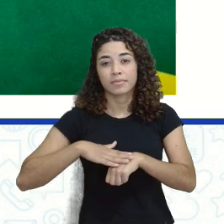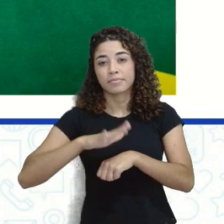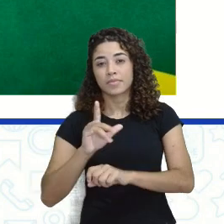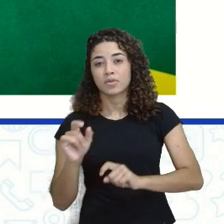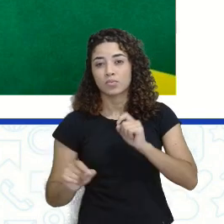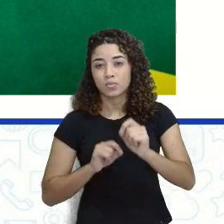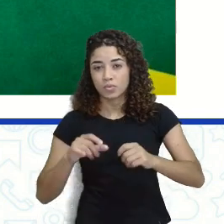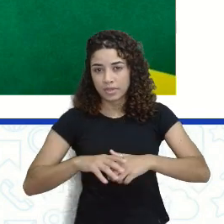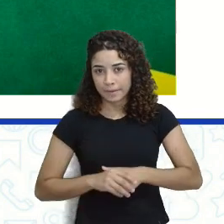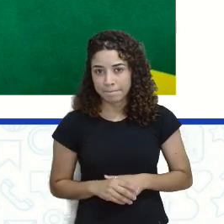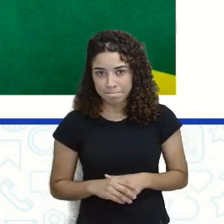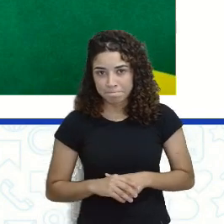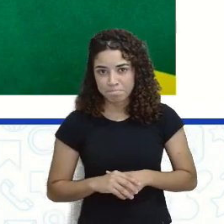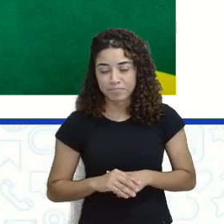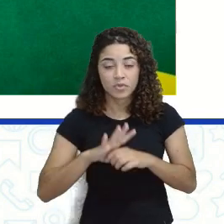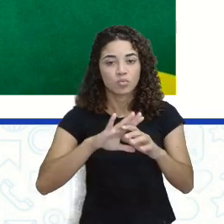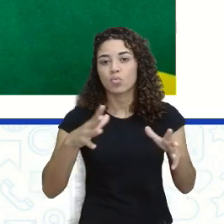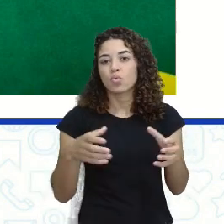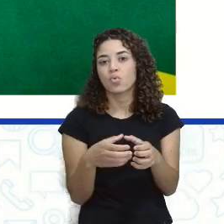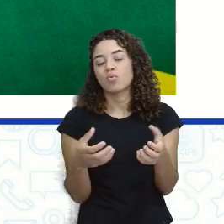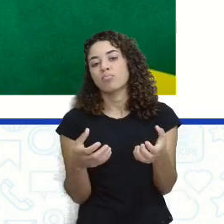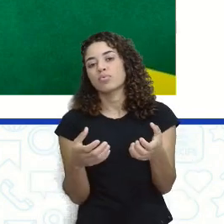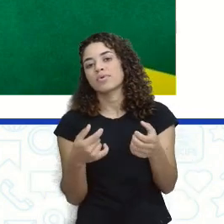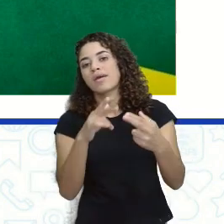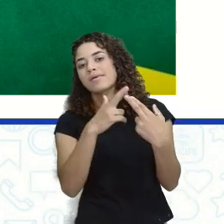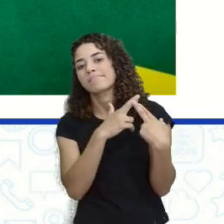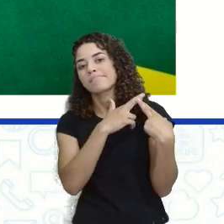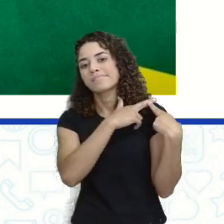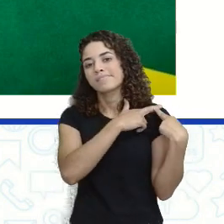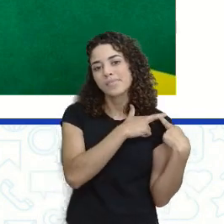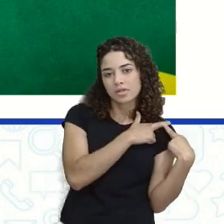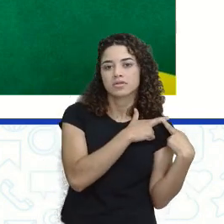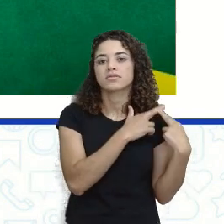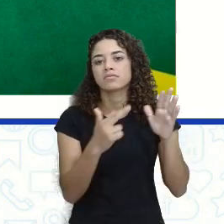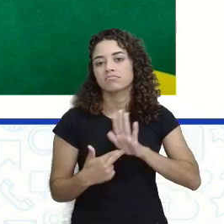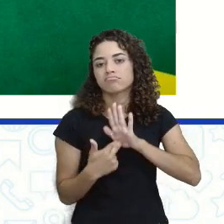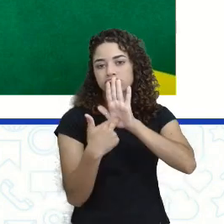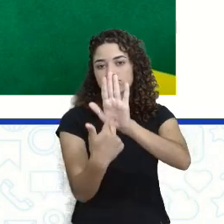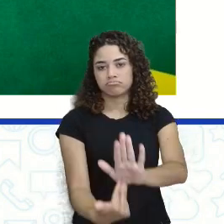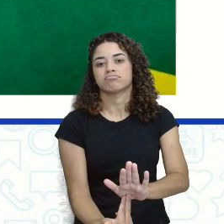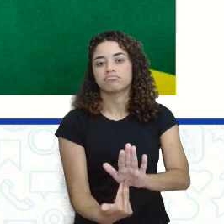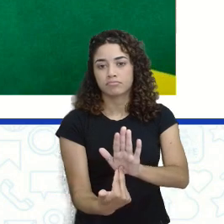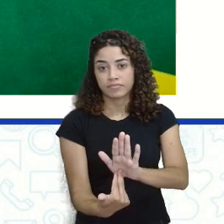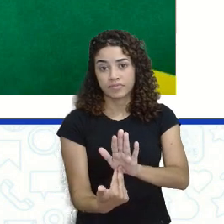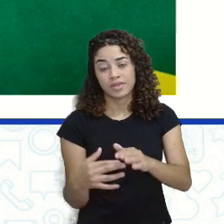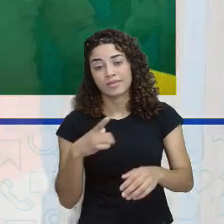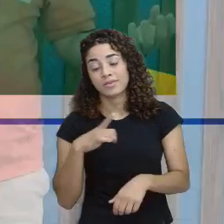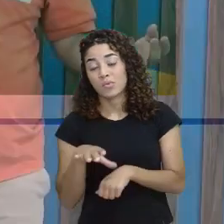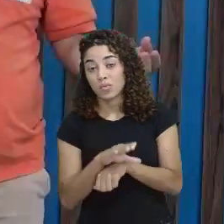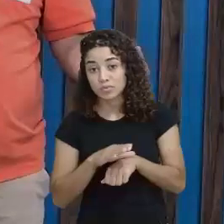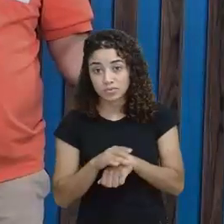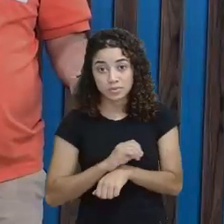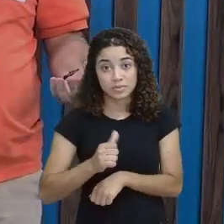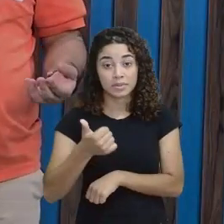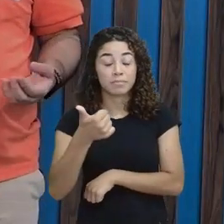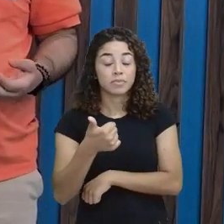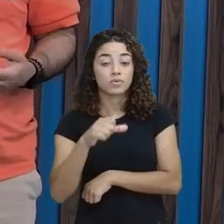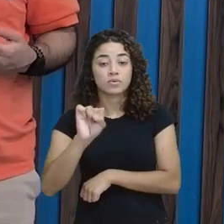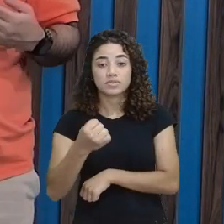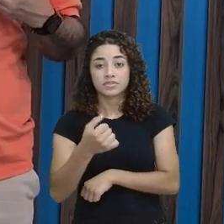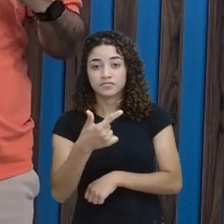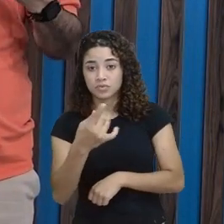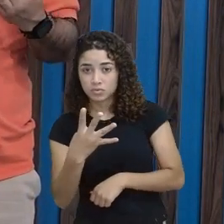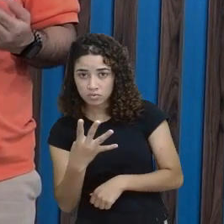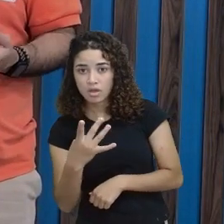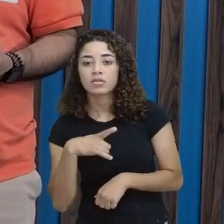moldes daquele grupo que os representava. Então, a gente teve a Constituição de